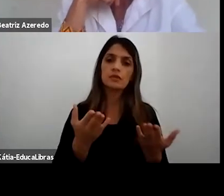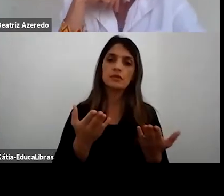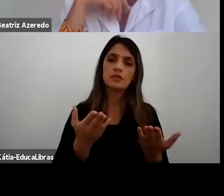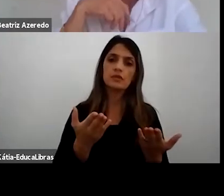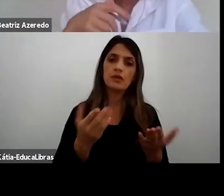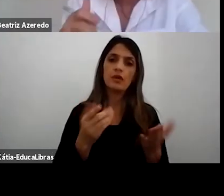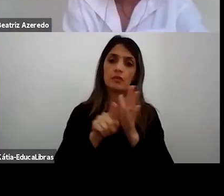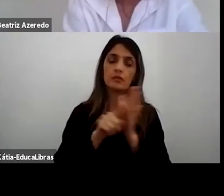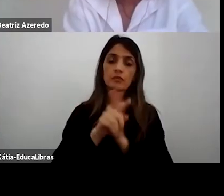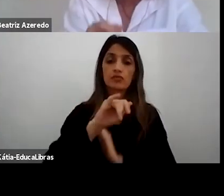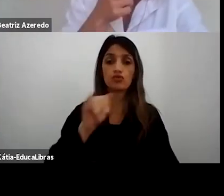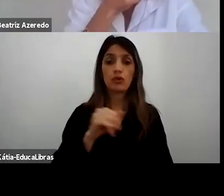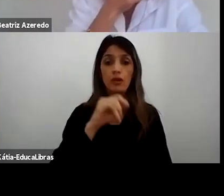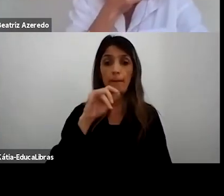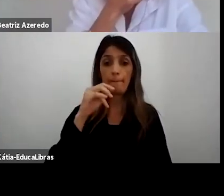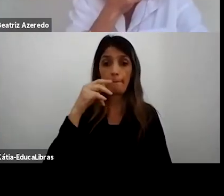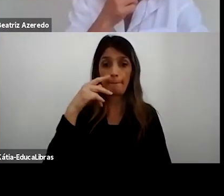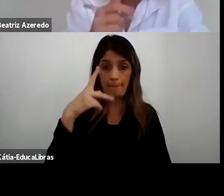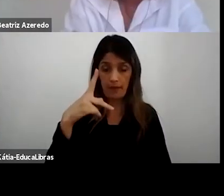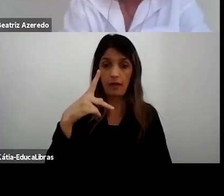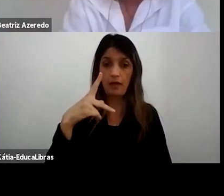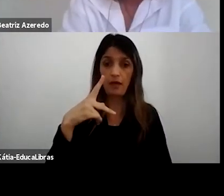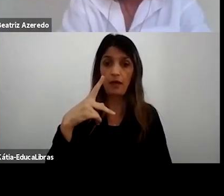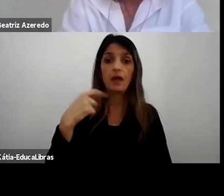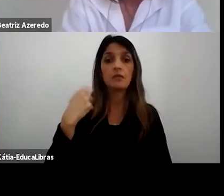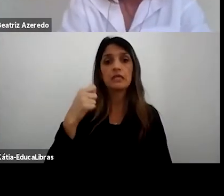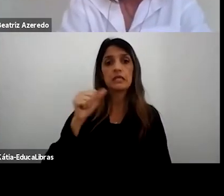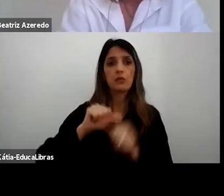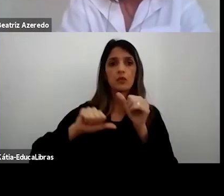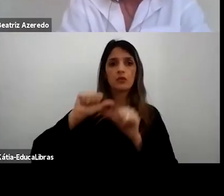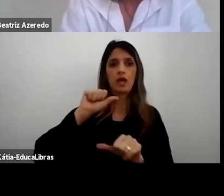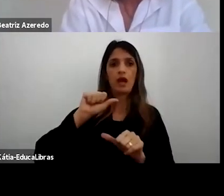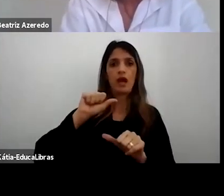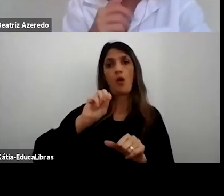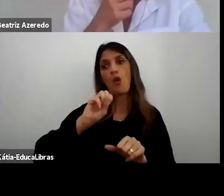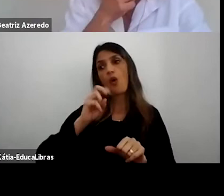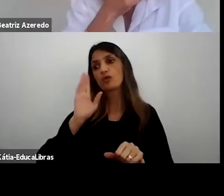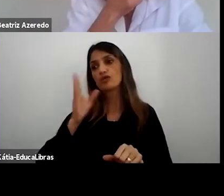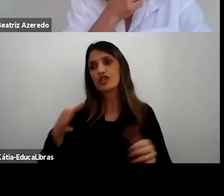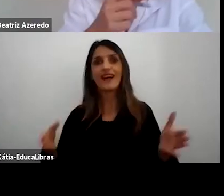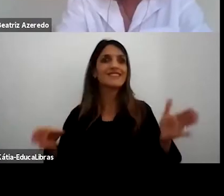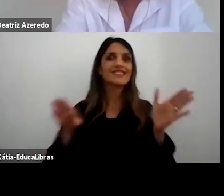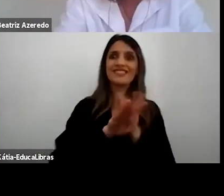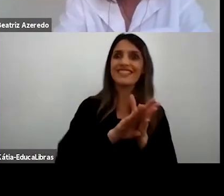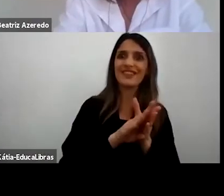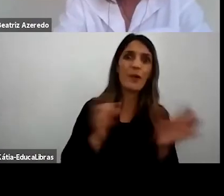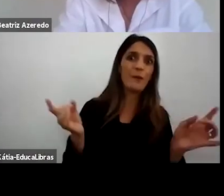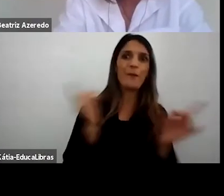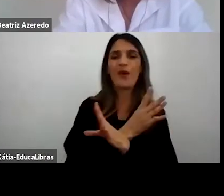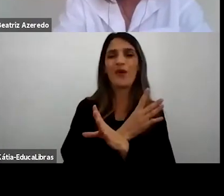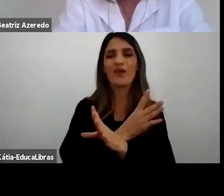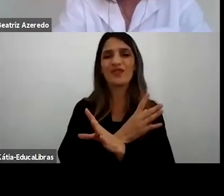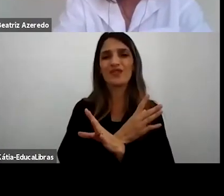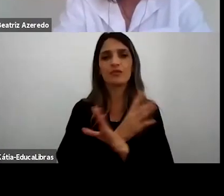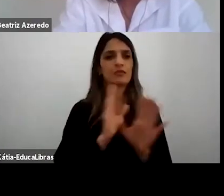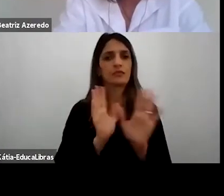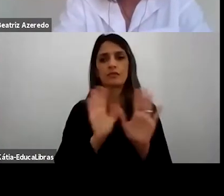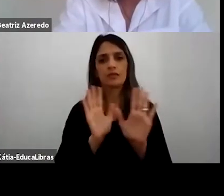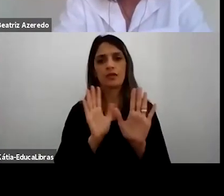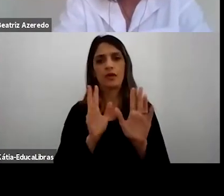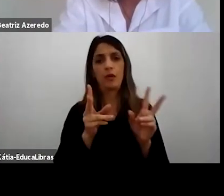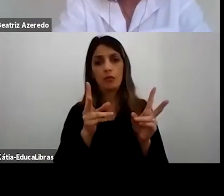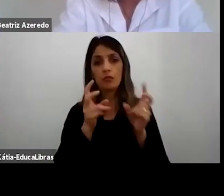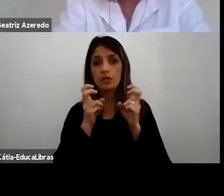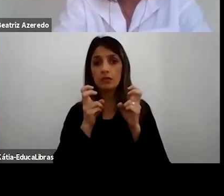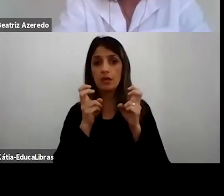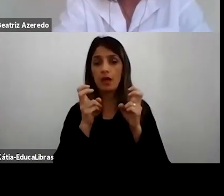JP, que a gente tem que mudar o que já chegamos no controle de doação, quando a demanda diminuir, quando a gente perceber que as pessoas não